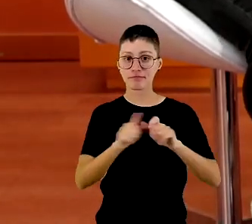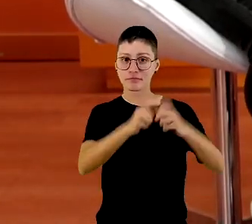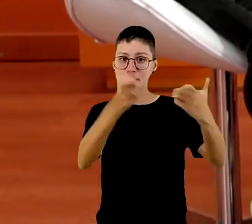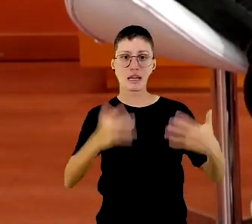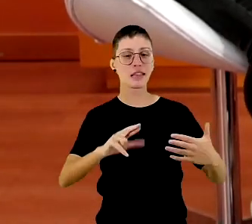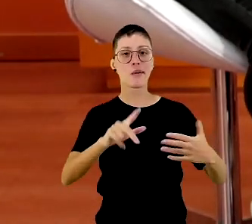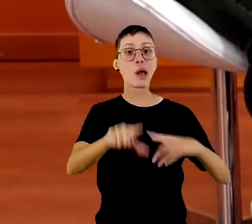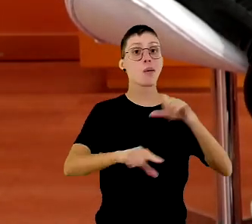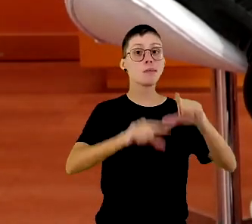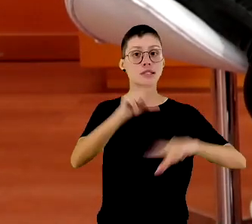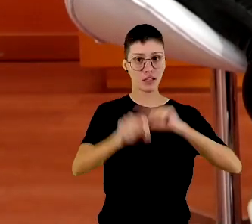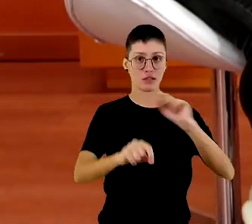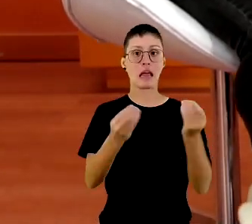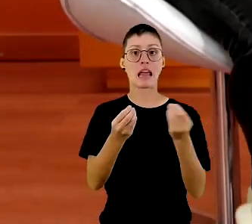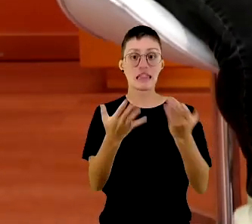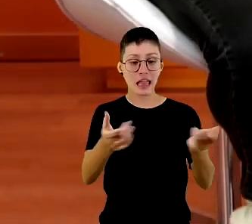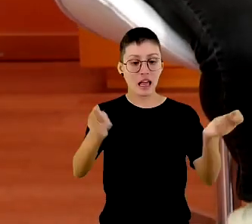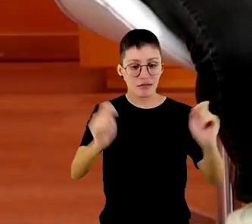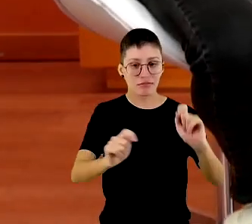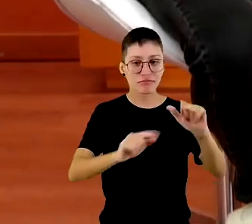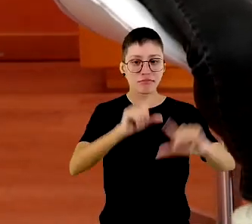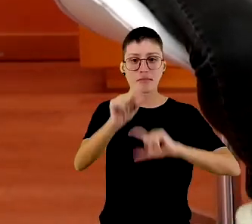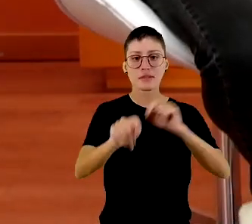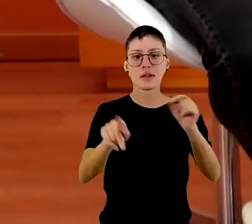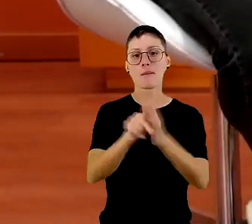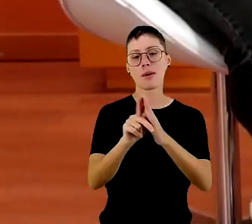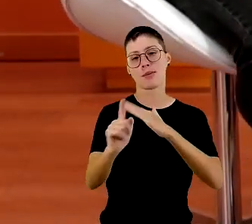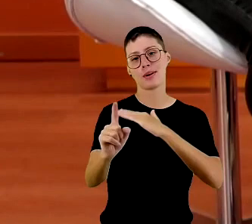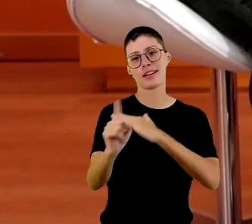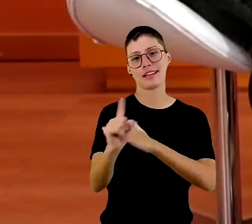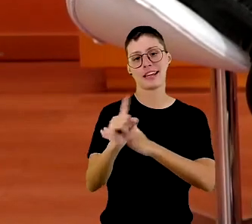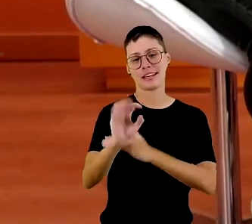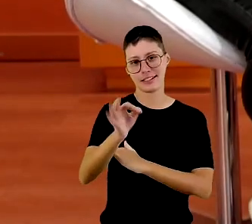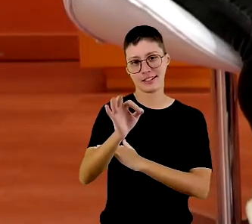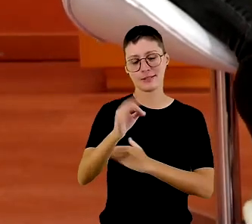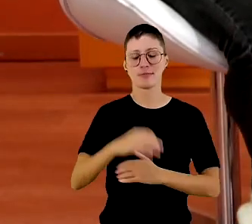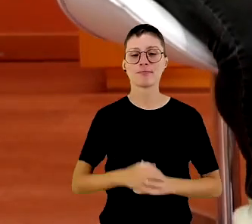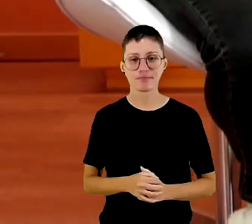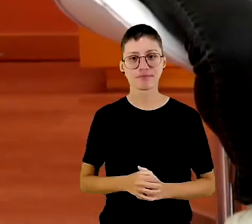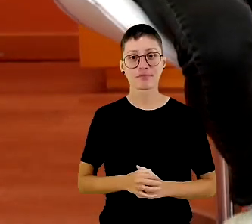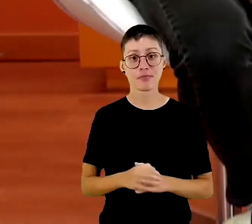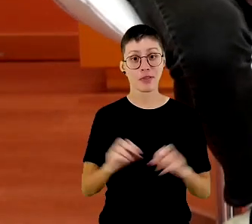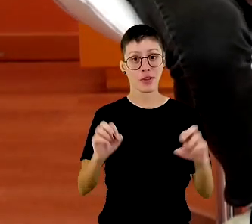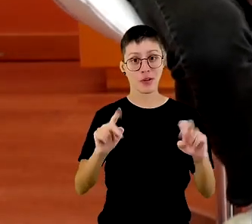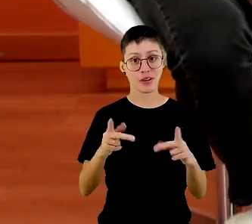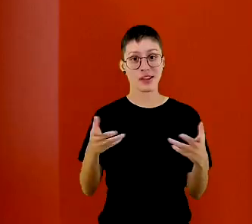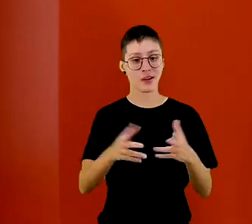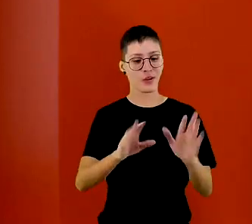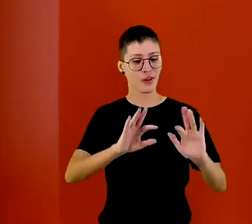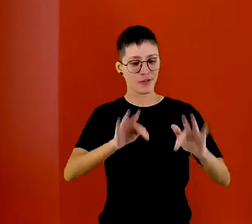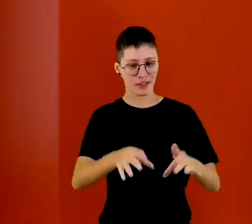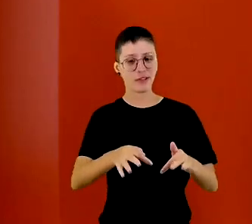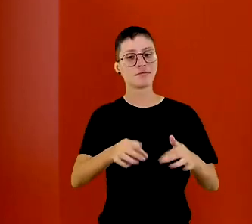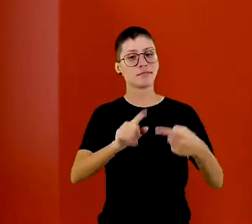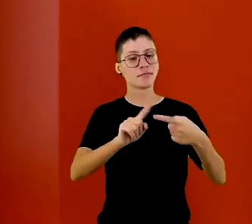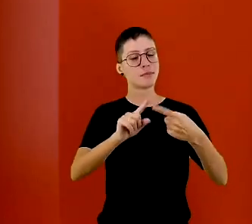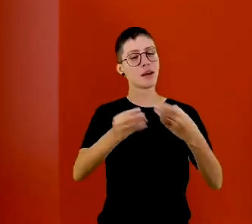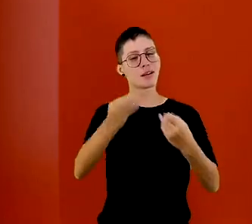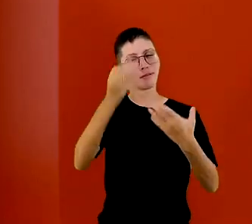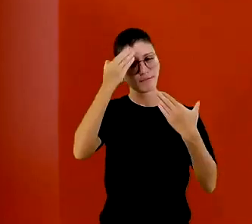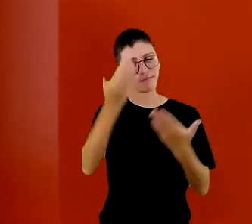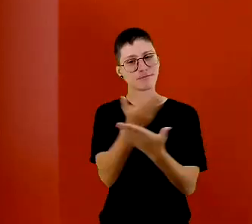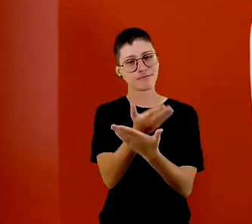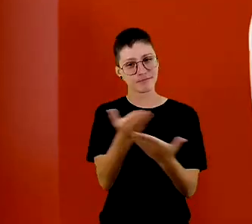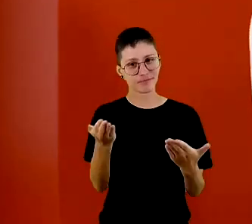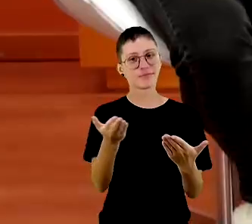dar opcionalidade para o cliente. Bem, chegamos ao final. Primeiro, quero agradecer você,